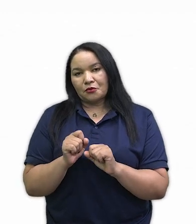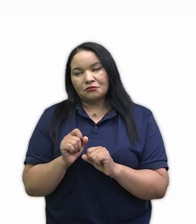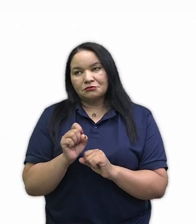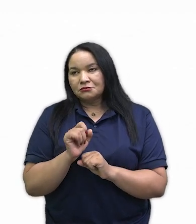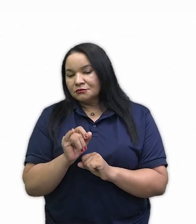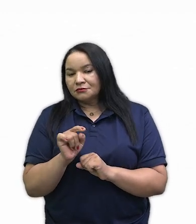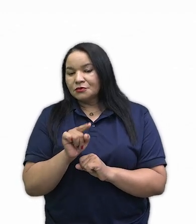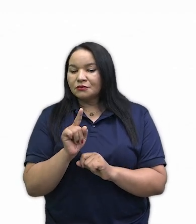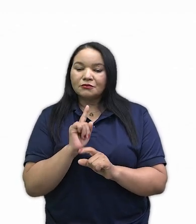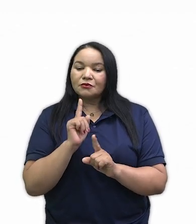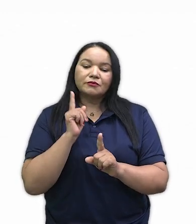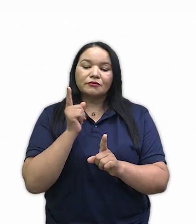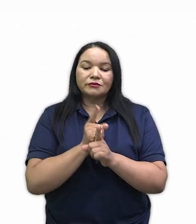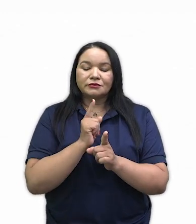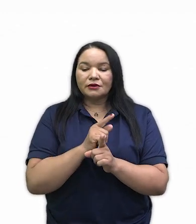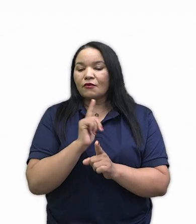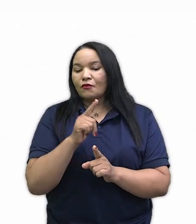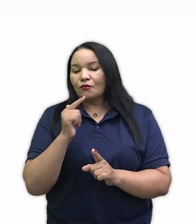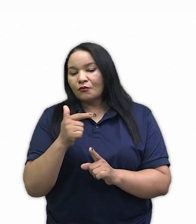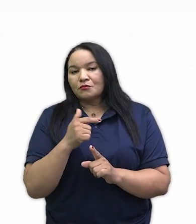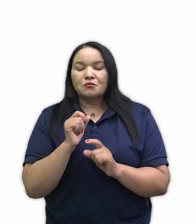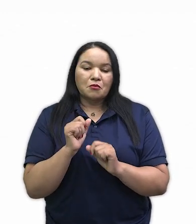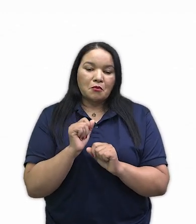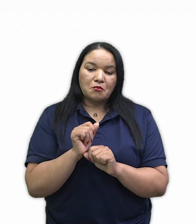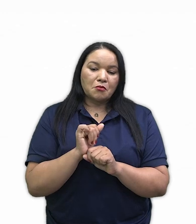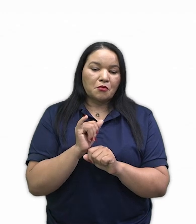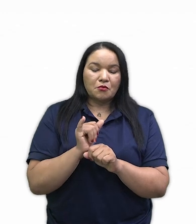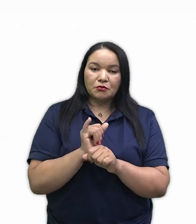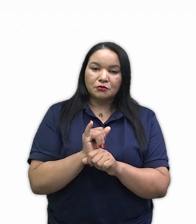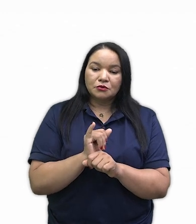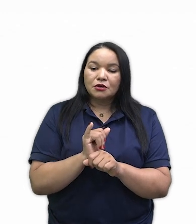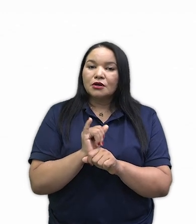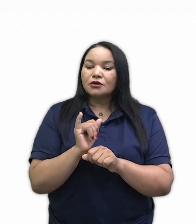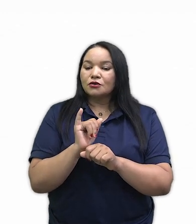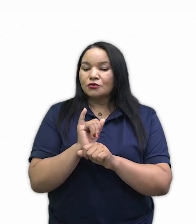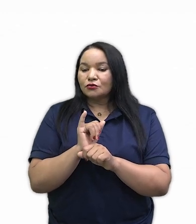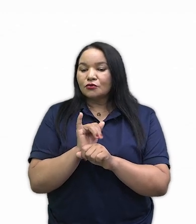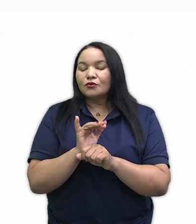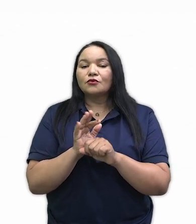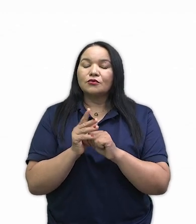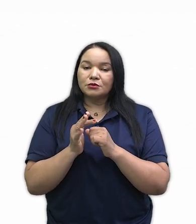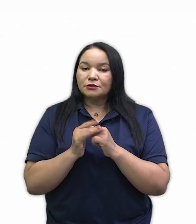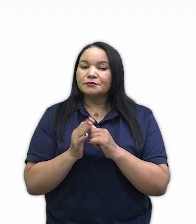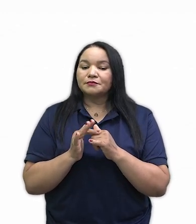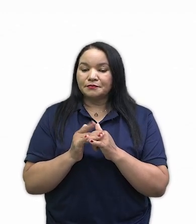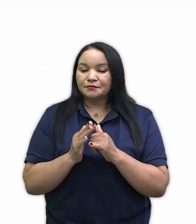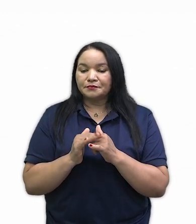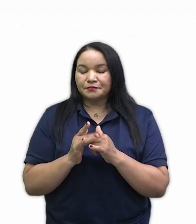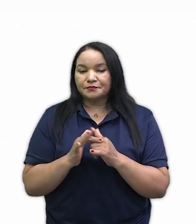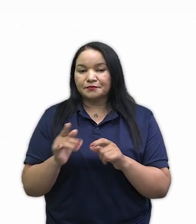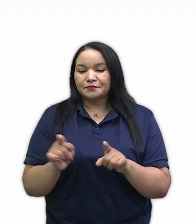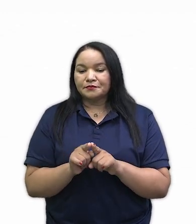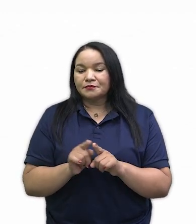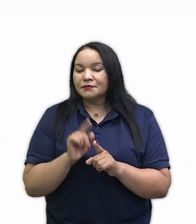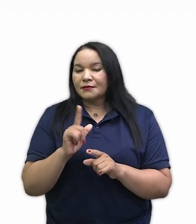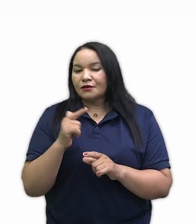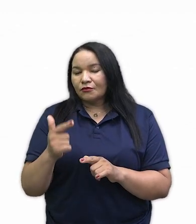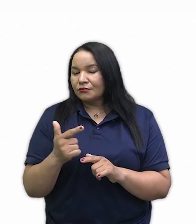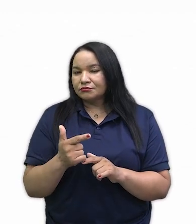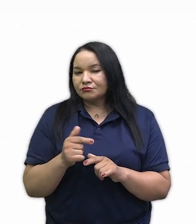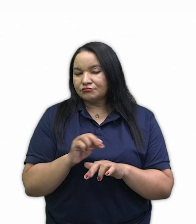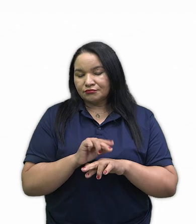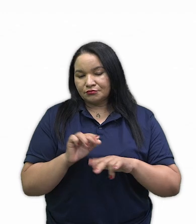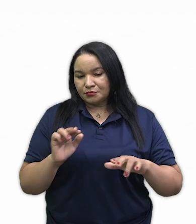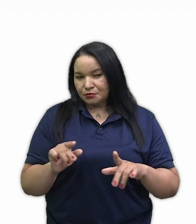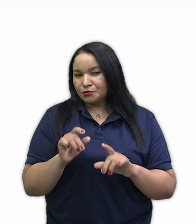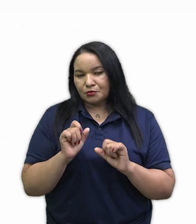repente, encontrar no YouTube, pode ser também encontrado em outras